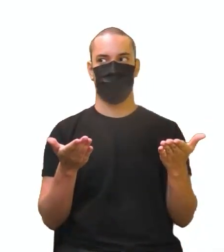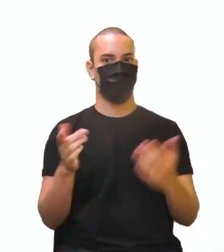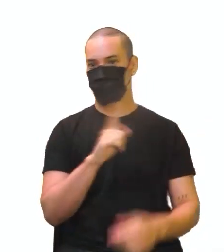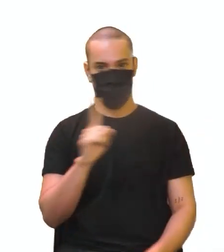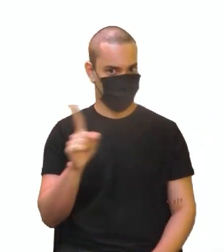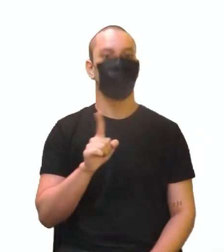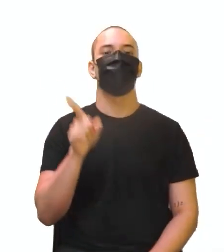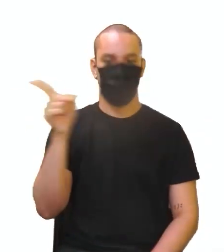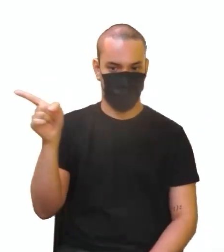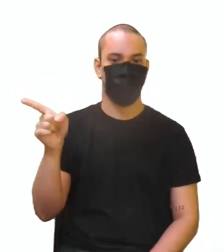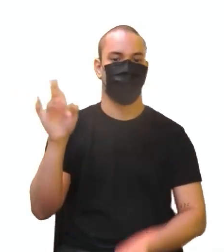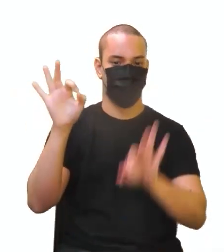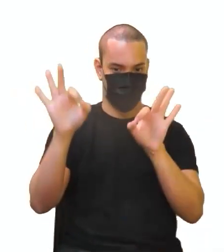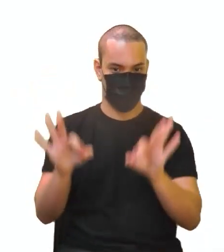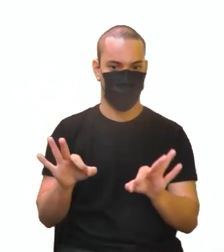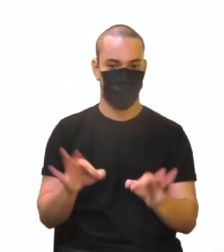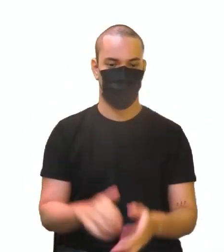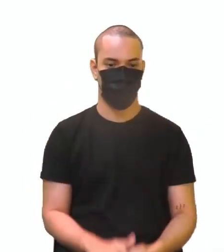Tchau, isso!